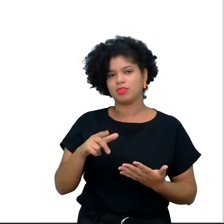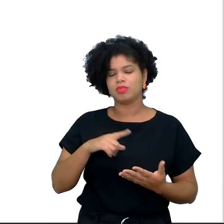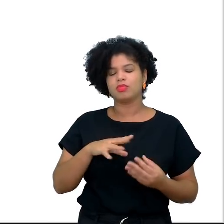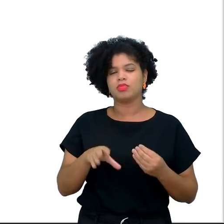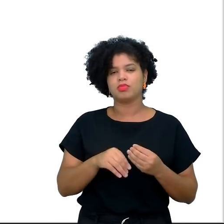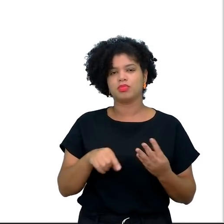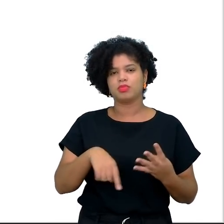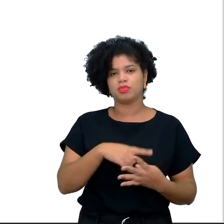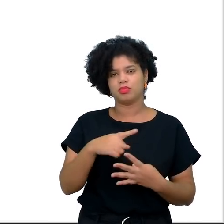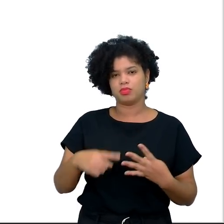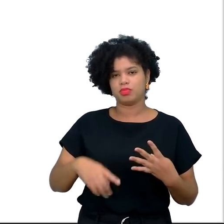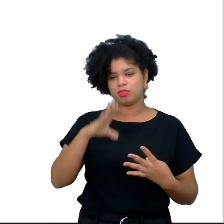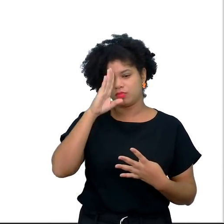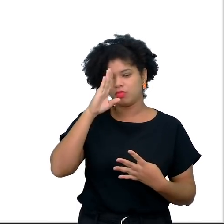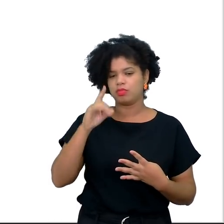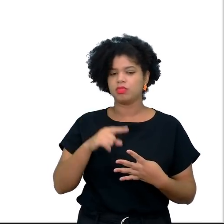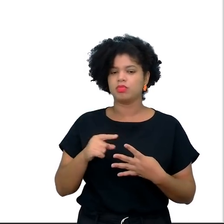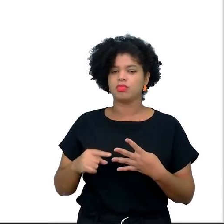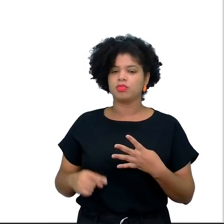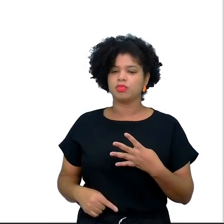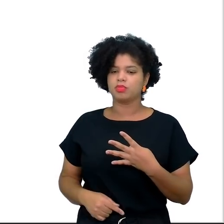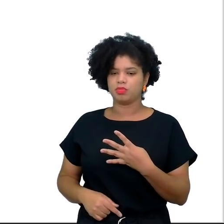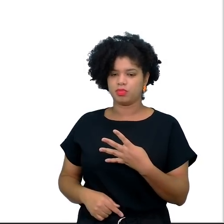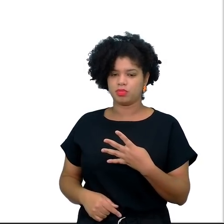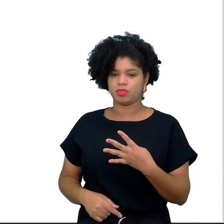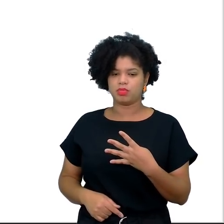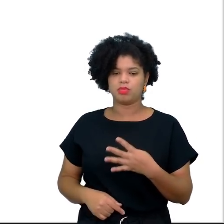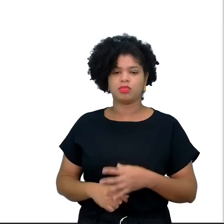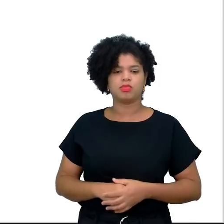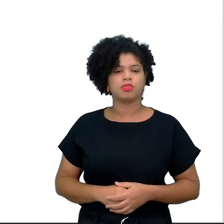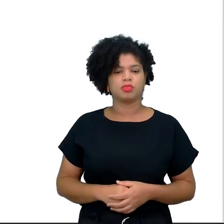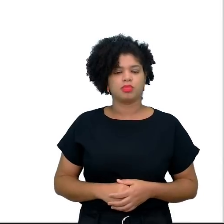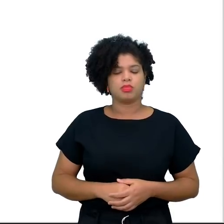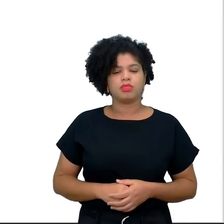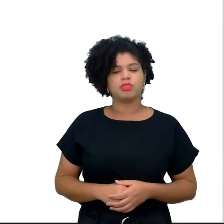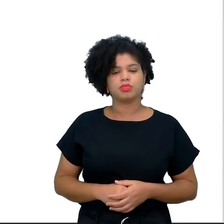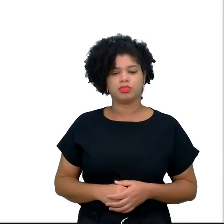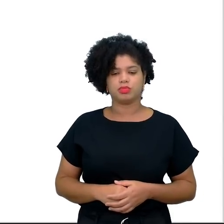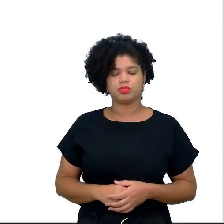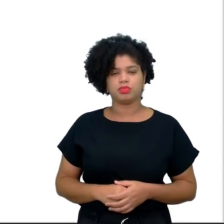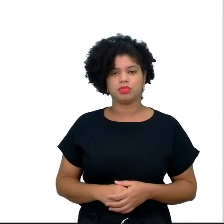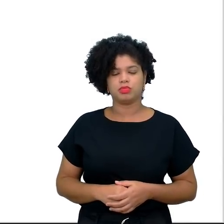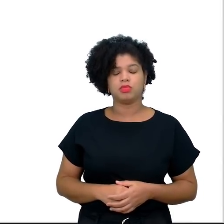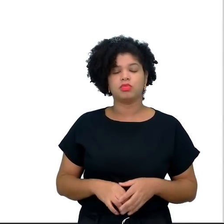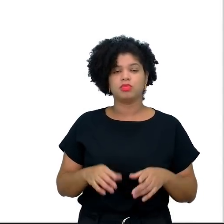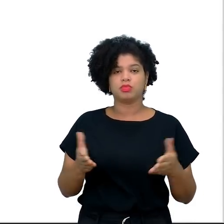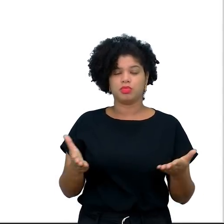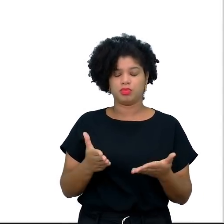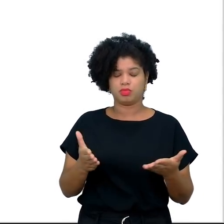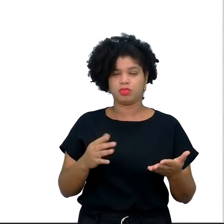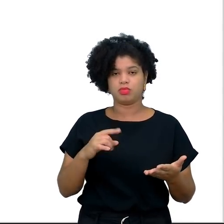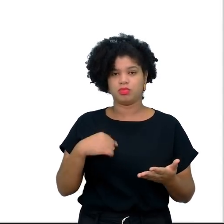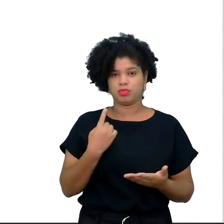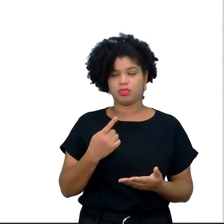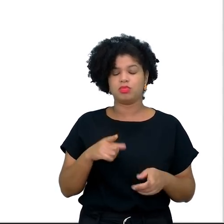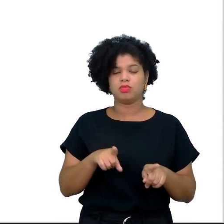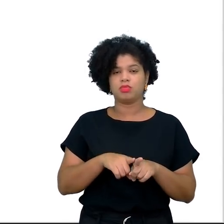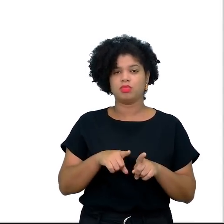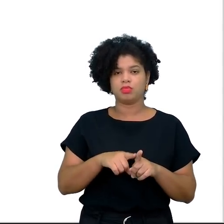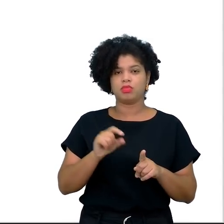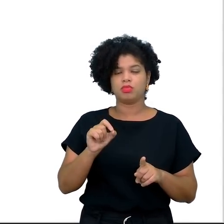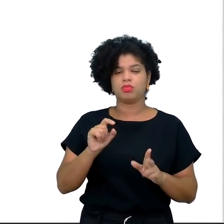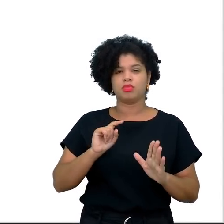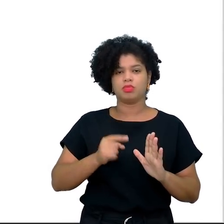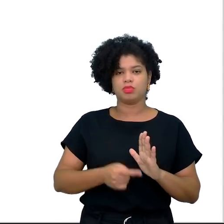composição, transformação, comparação e composição de transformação. No encontro de hoje, nós iremos também aprofundar